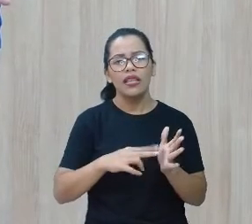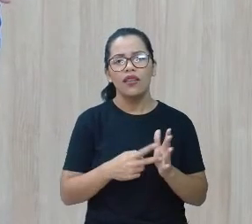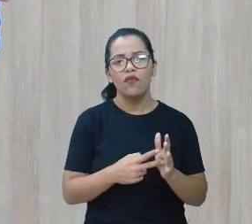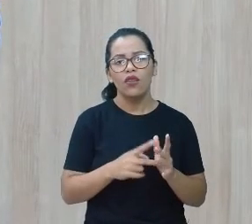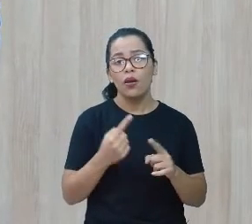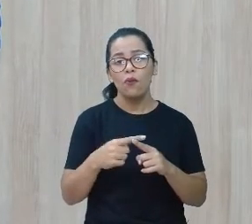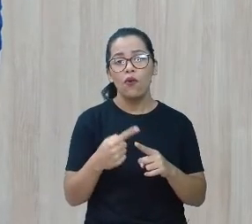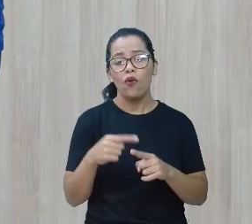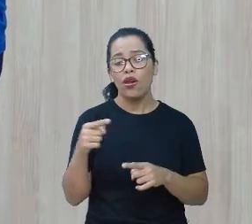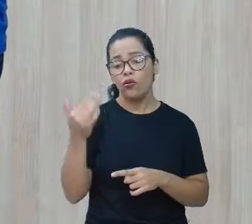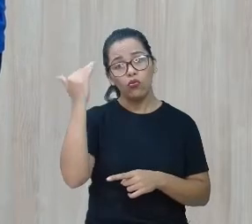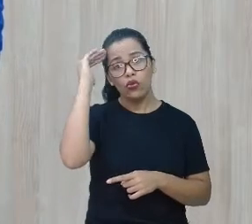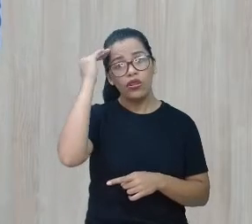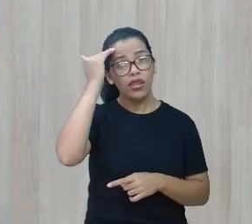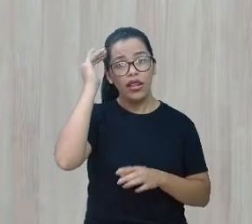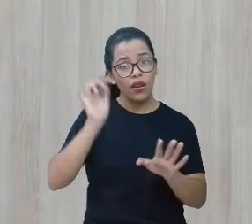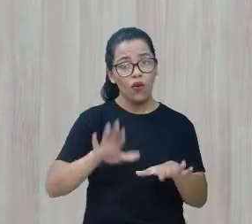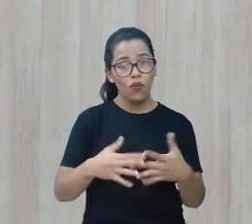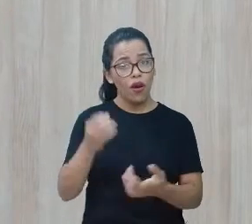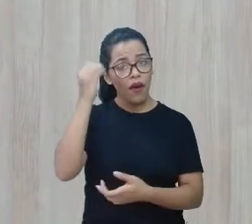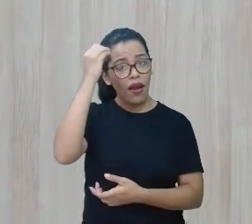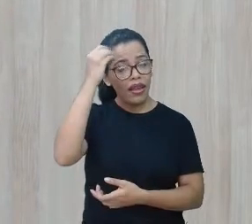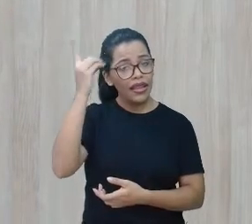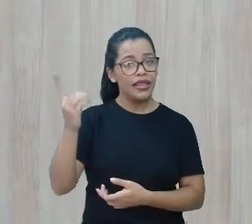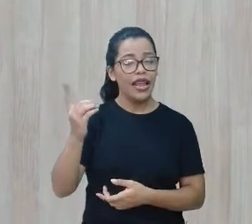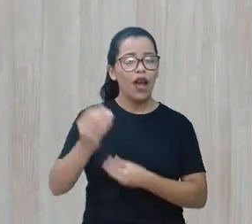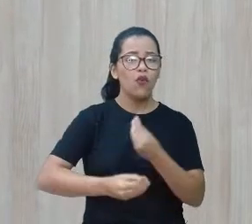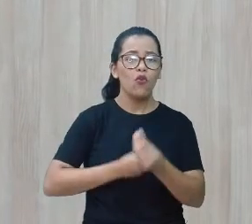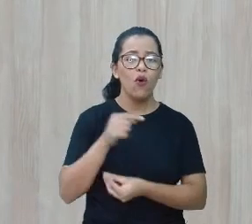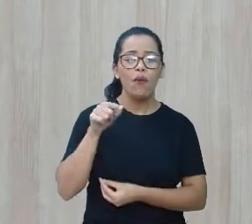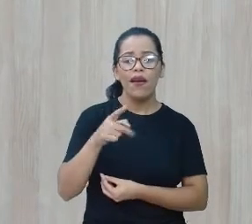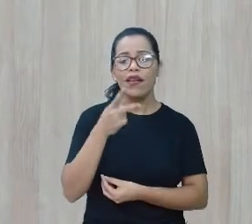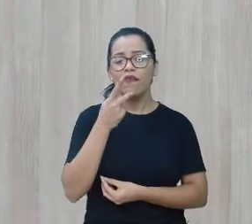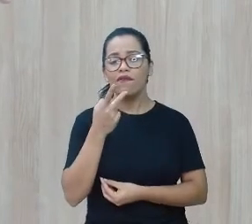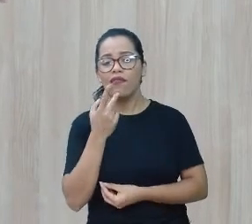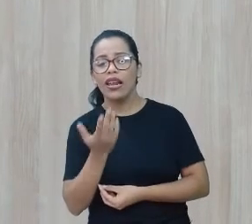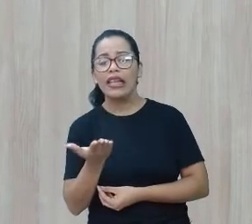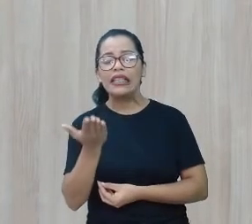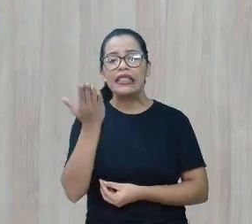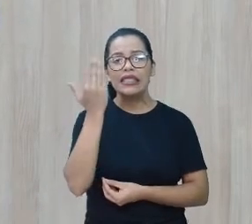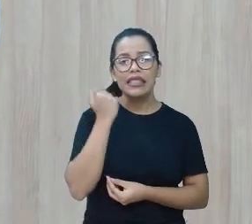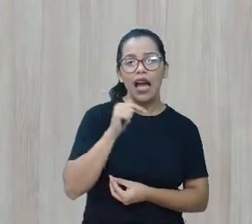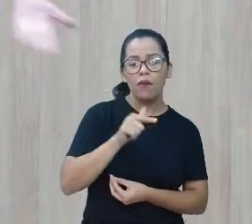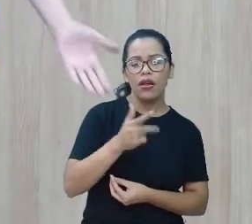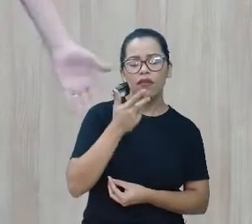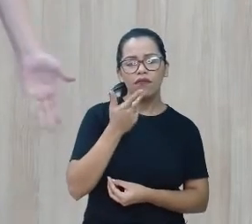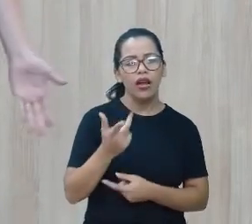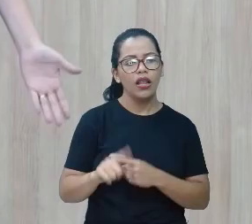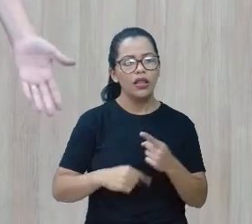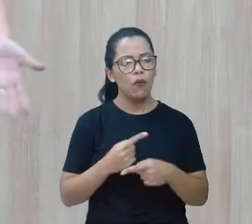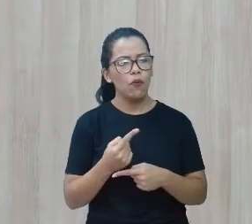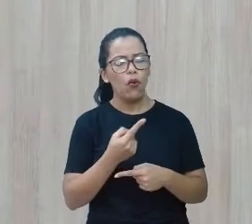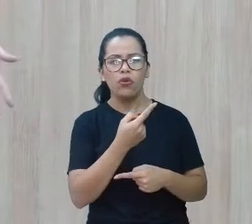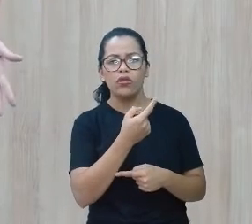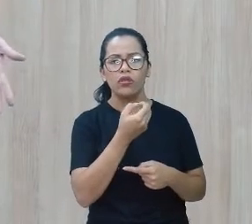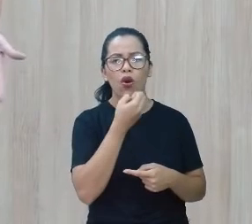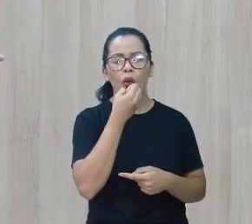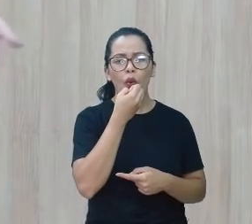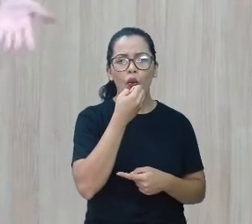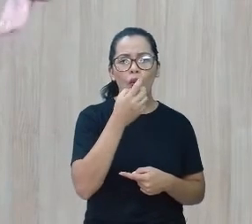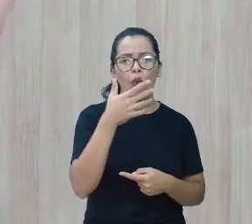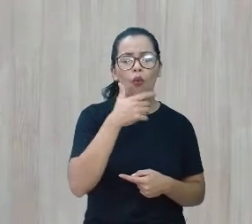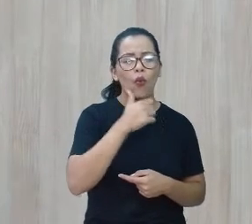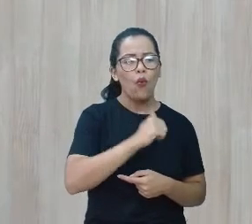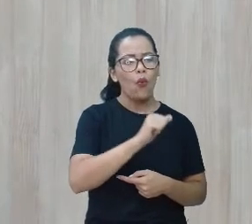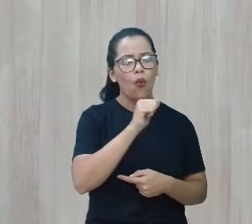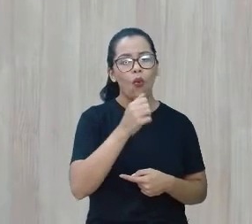o algoritmo, né, gente? Como é que ele diz que sabe uma coisa, quando o pai coloca a definição, ele diz assim, olha, eu não entendi nada daquilo ali. E